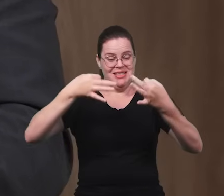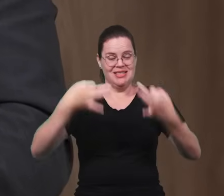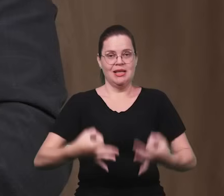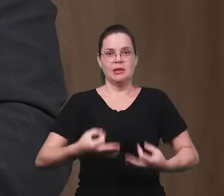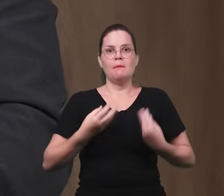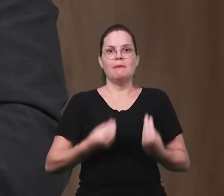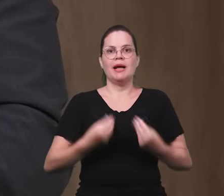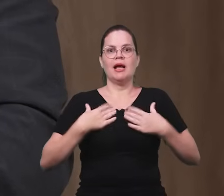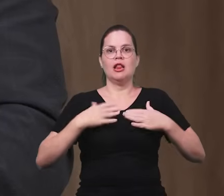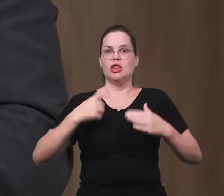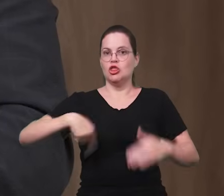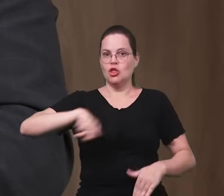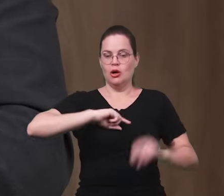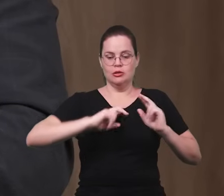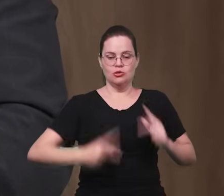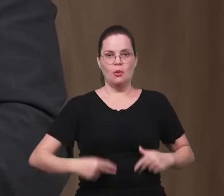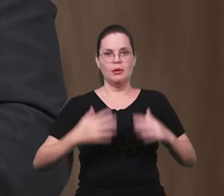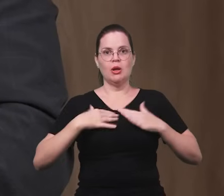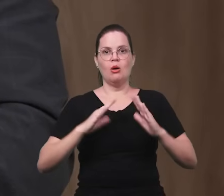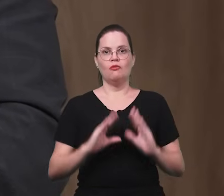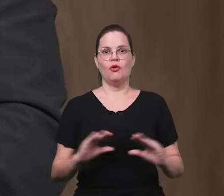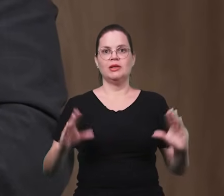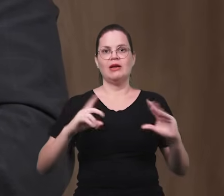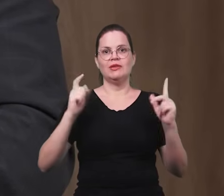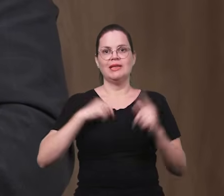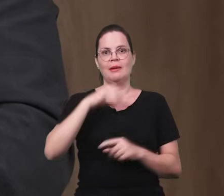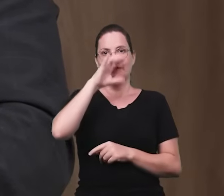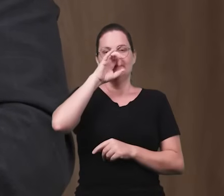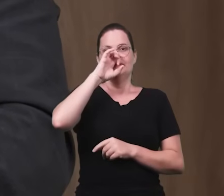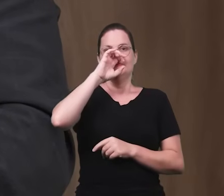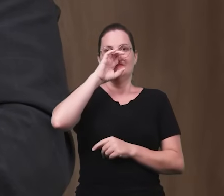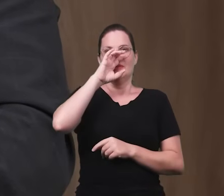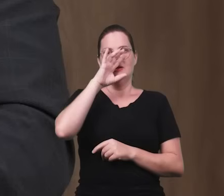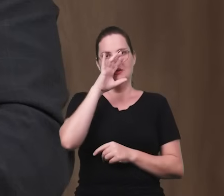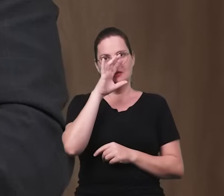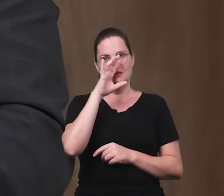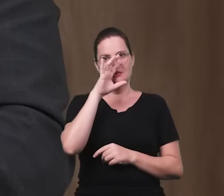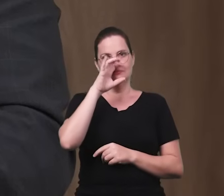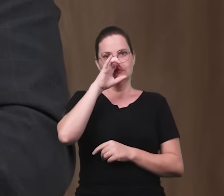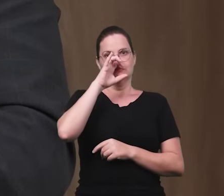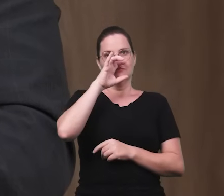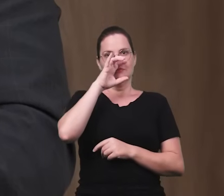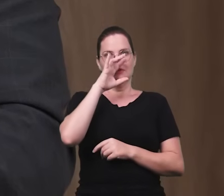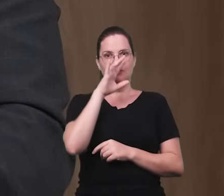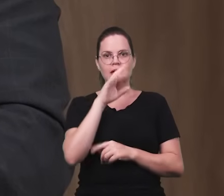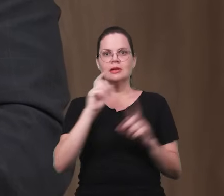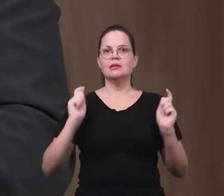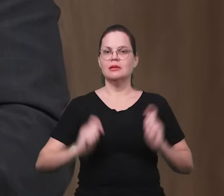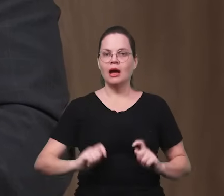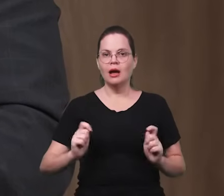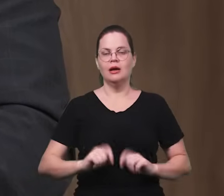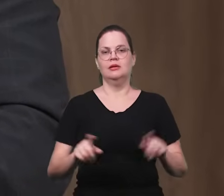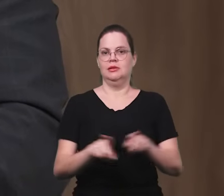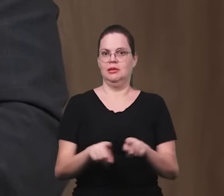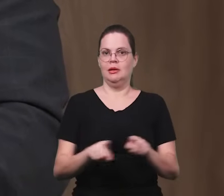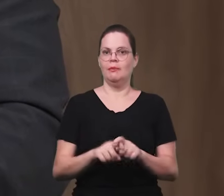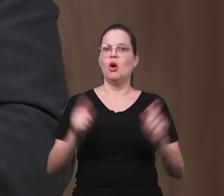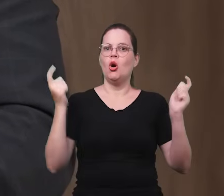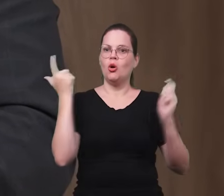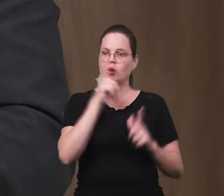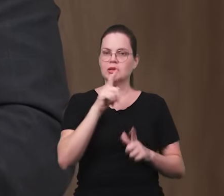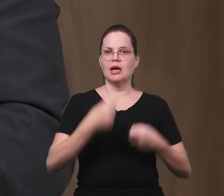para que fosse confortável para nós a respiração, para que fosse confortável para nós a questão da